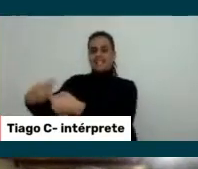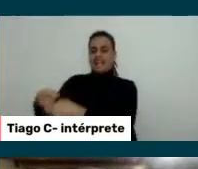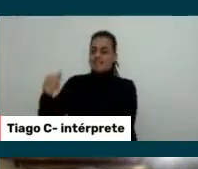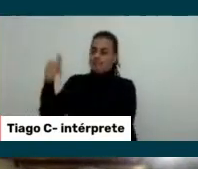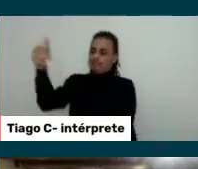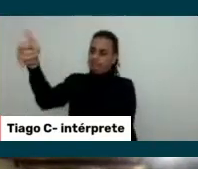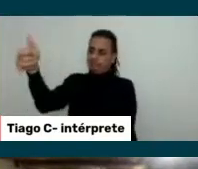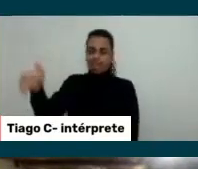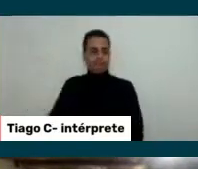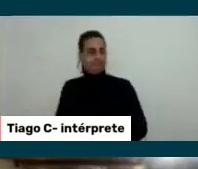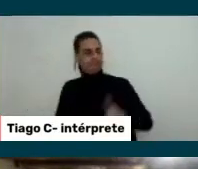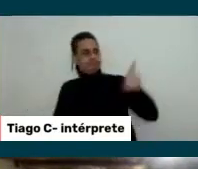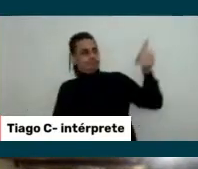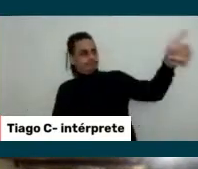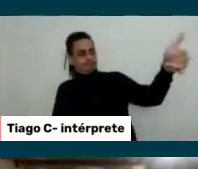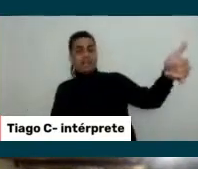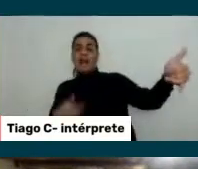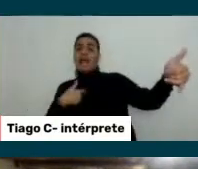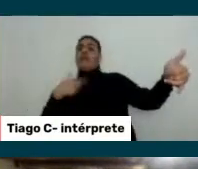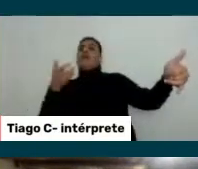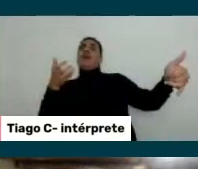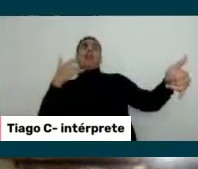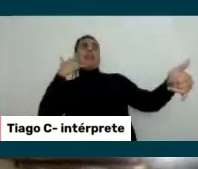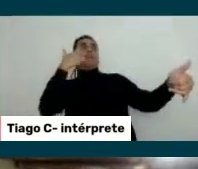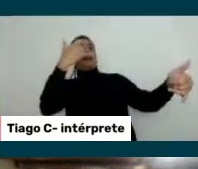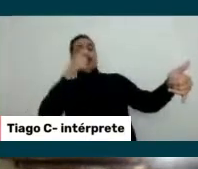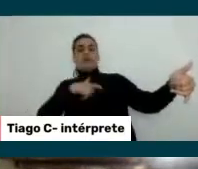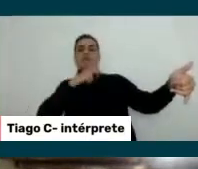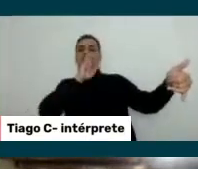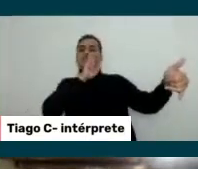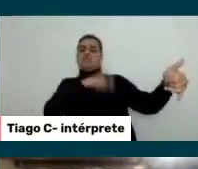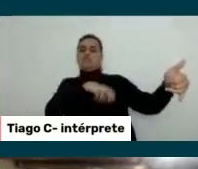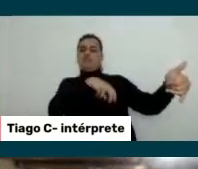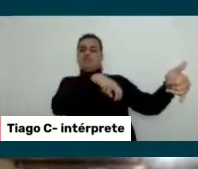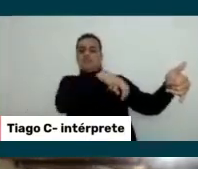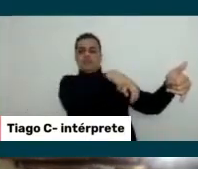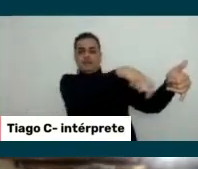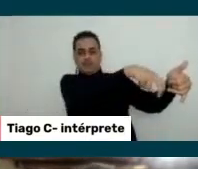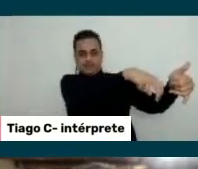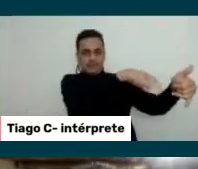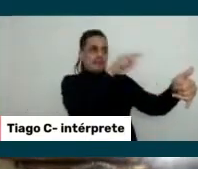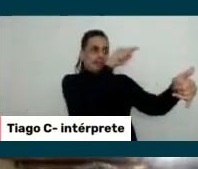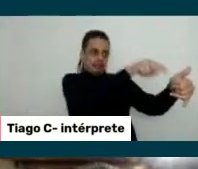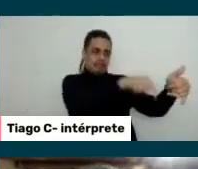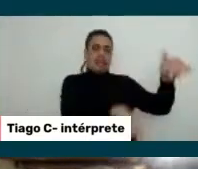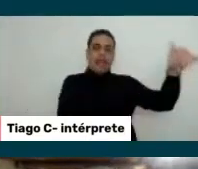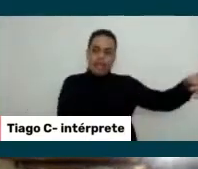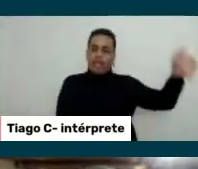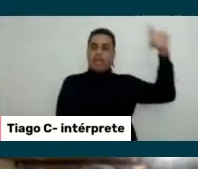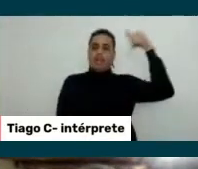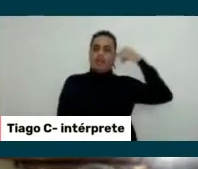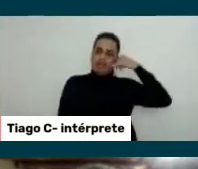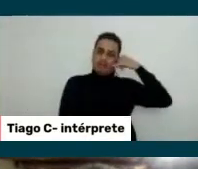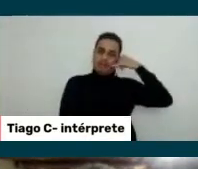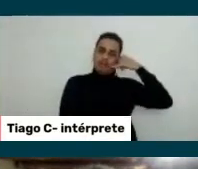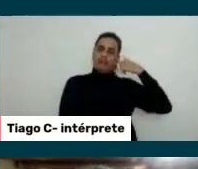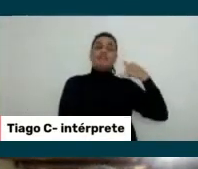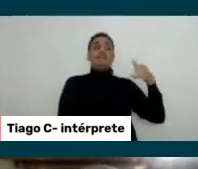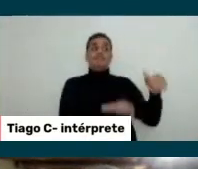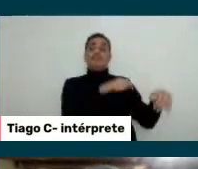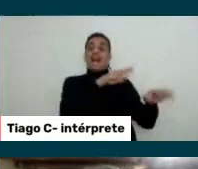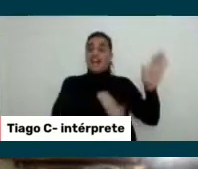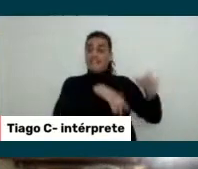poucas cidades, e as pessoas que queriam fazer uso daquela tecnologia tinham que se deslocar para aquele lugar, esperar a